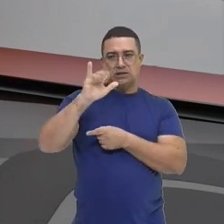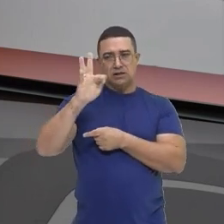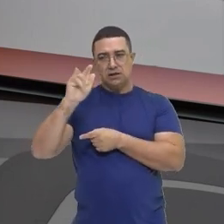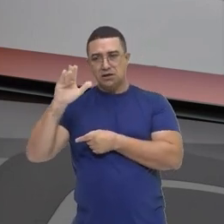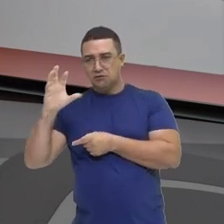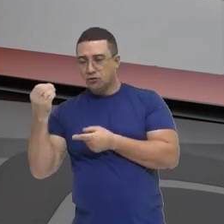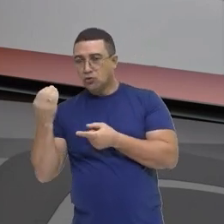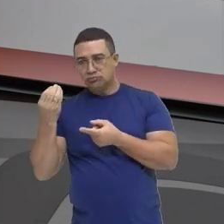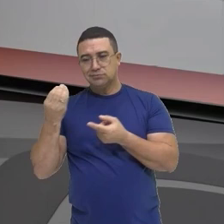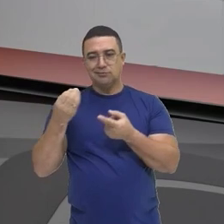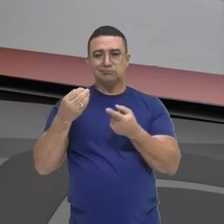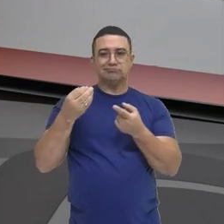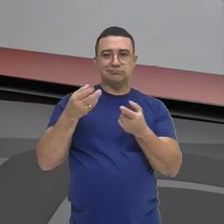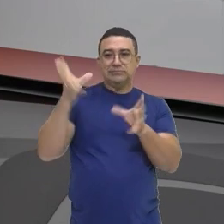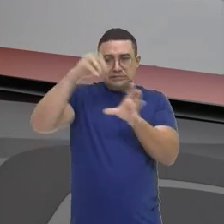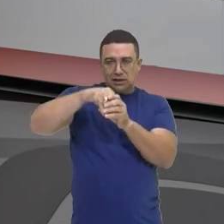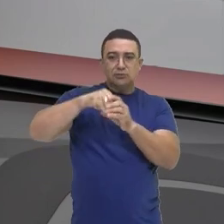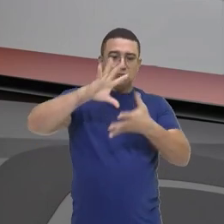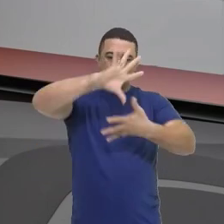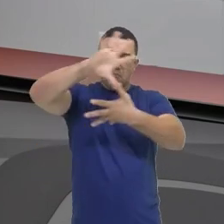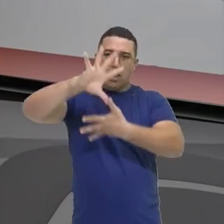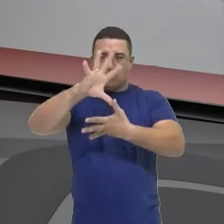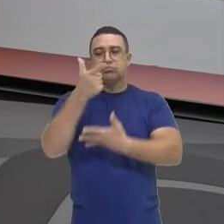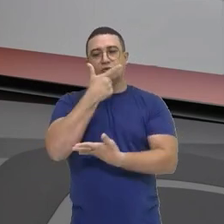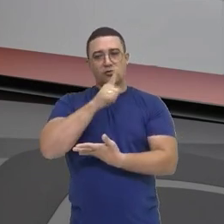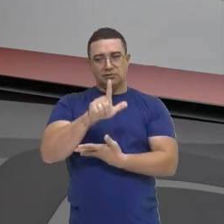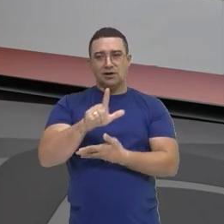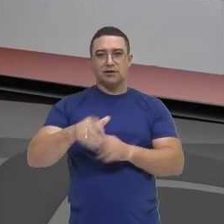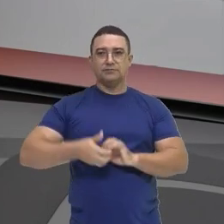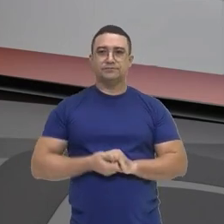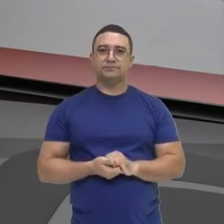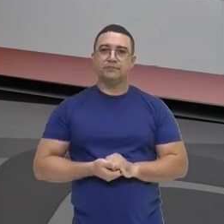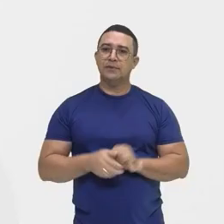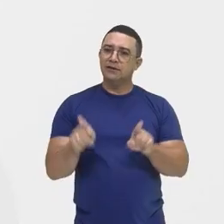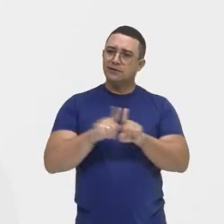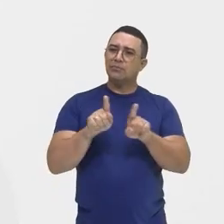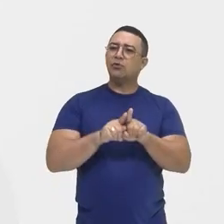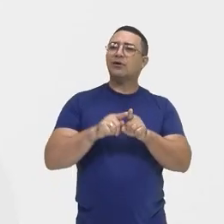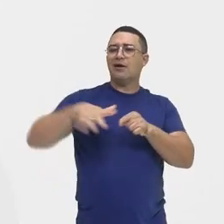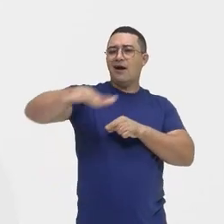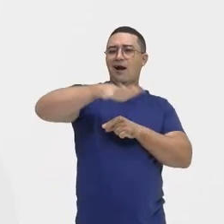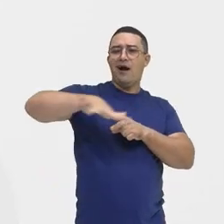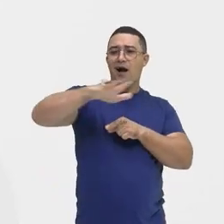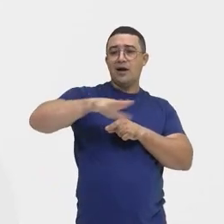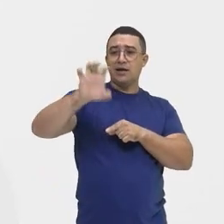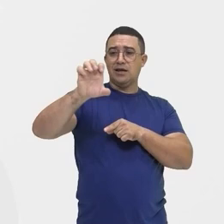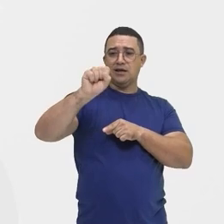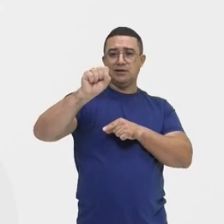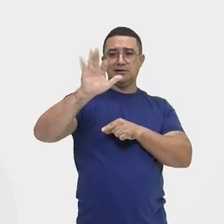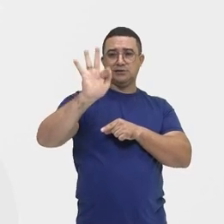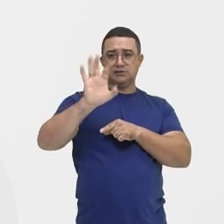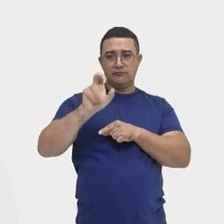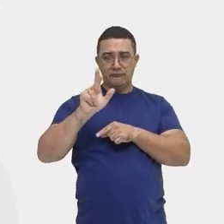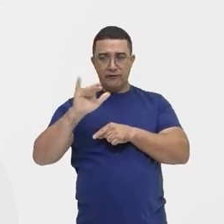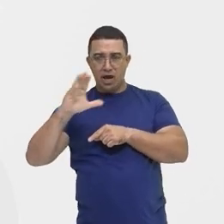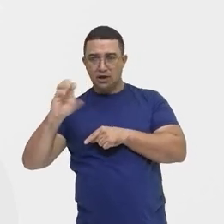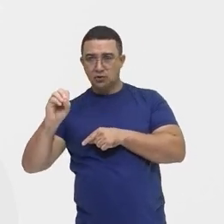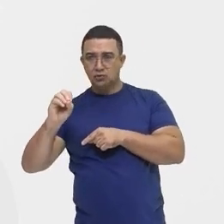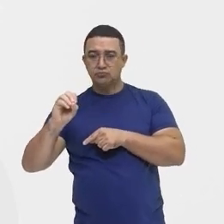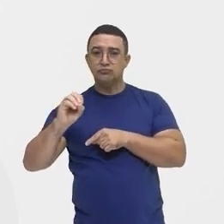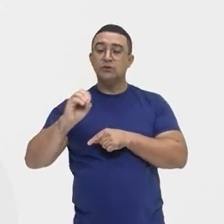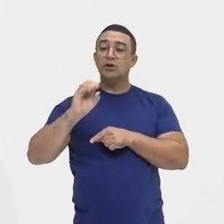caso aí dos mapas. Aí temos também o planisfério, né? A gente tem o planisfério, nós já vamos ter